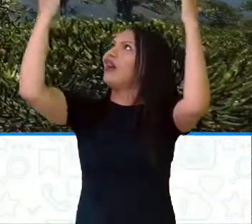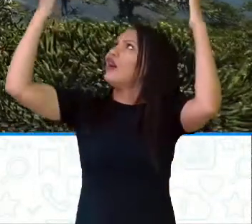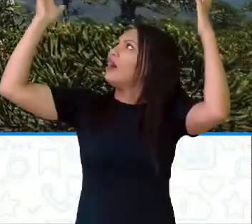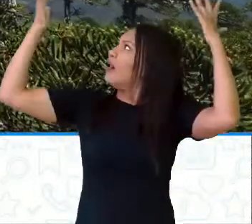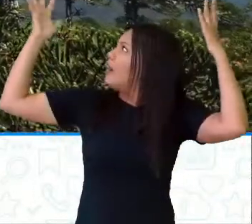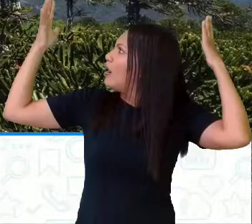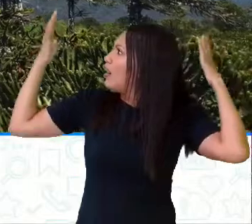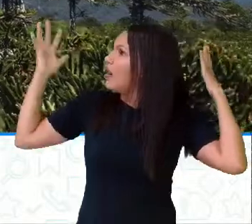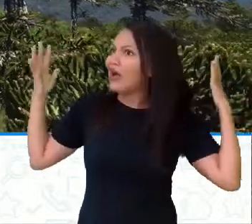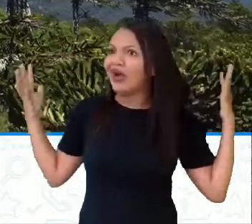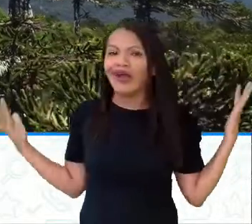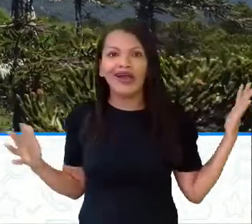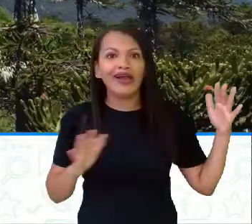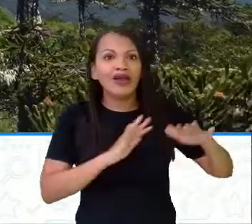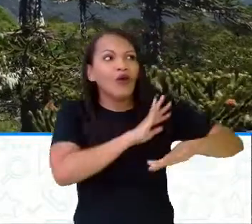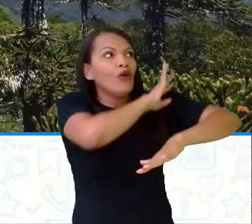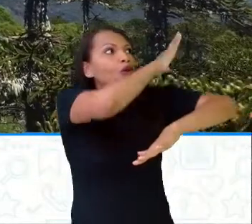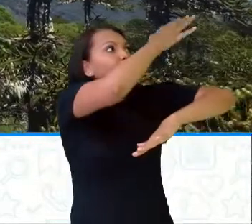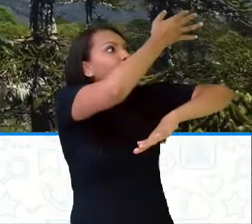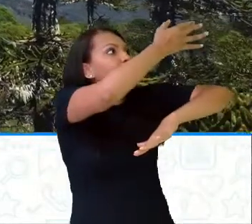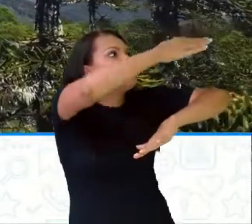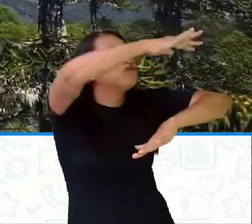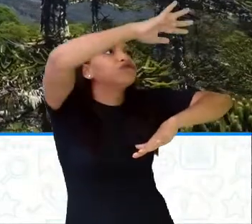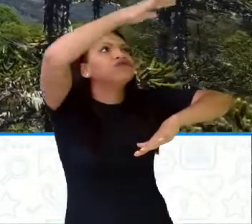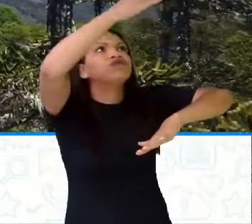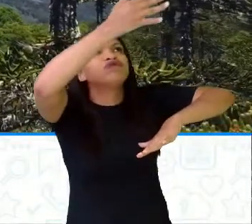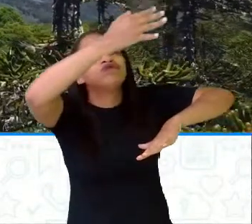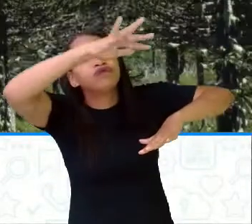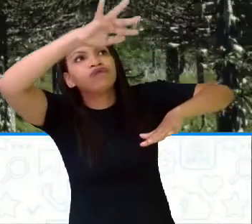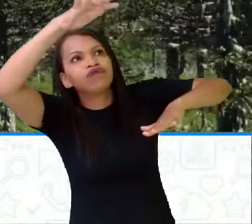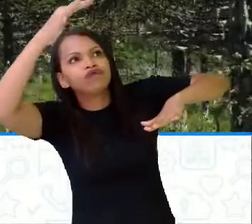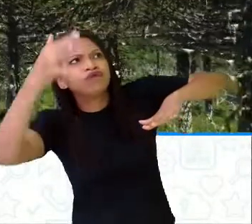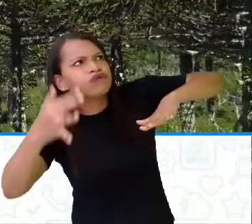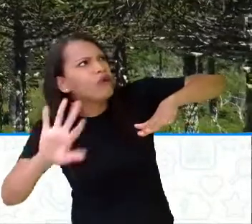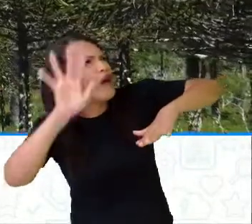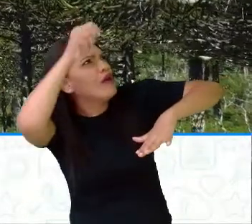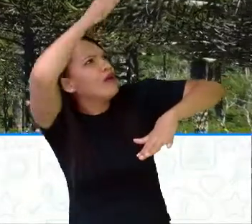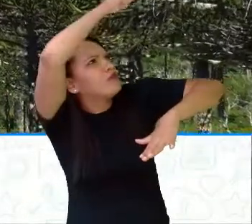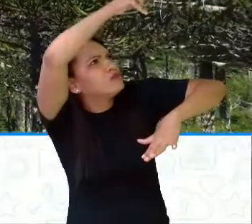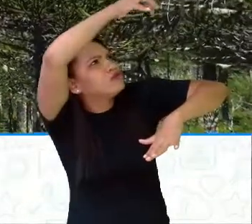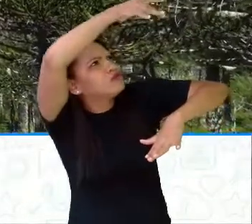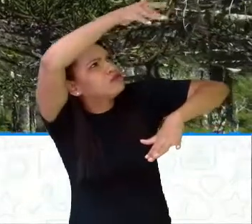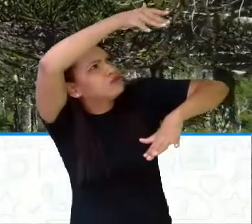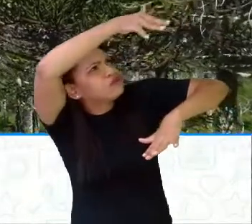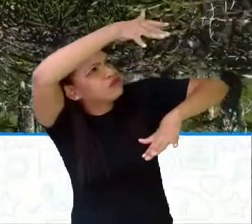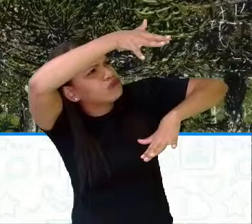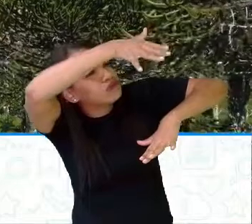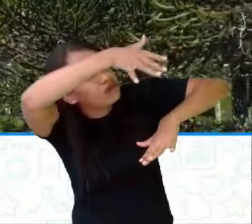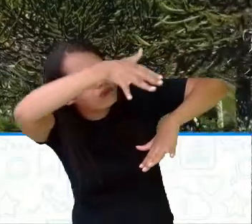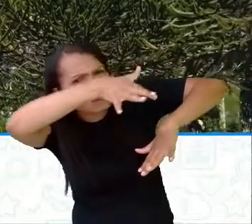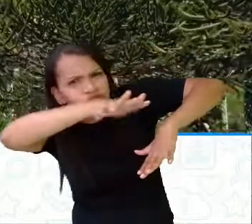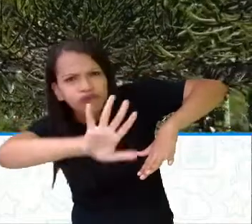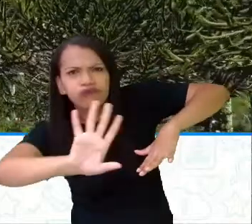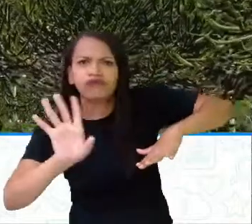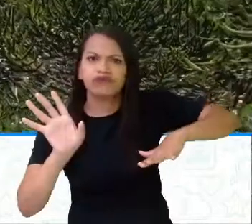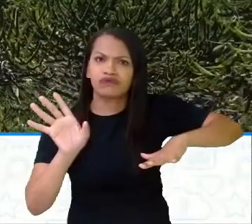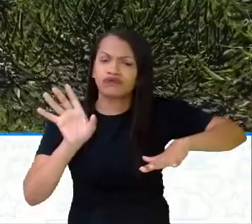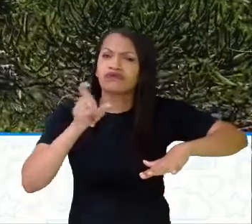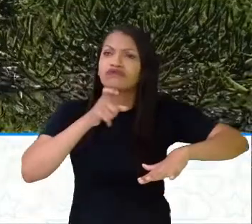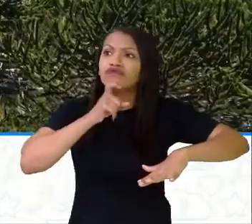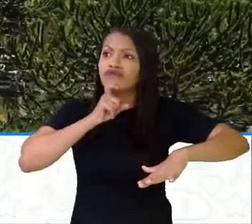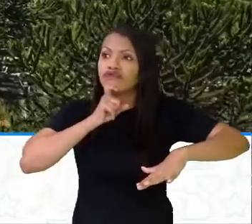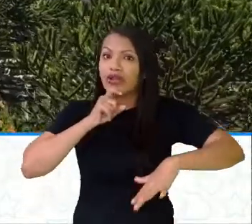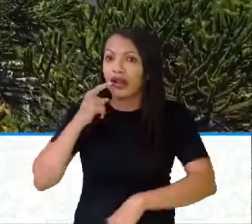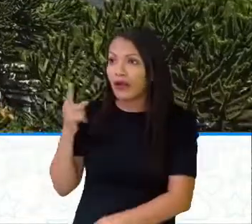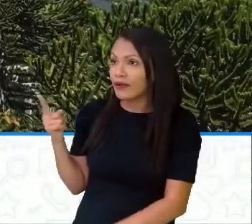vendo uma montanha lá atrás com muito gelo. Isso aqui é o quê? Isso aqui é uma floresta de